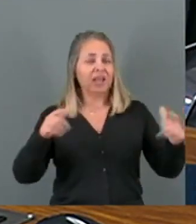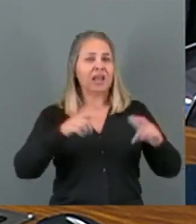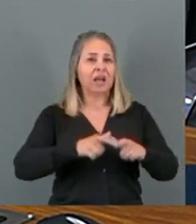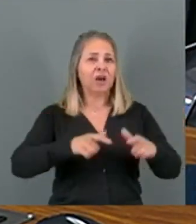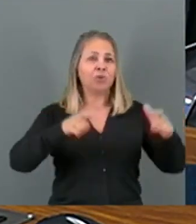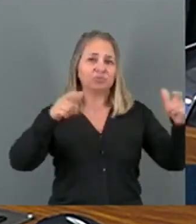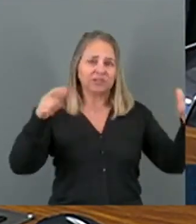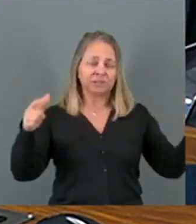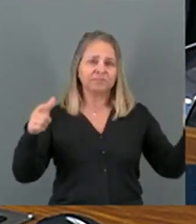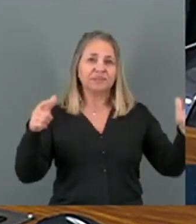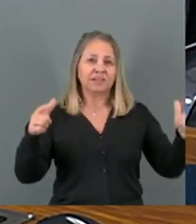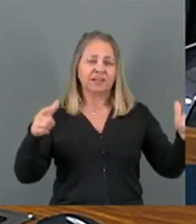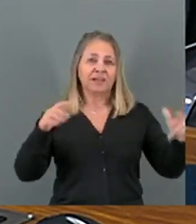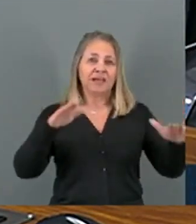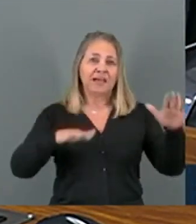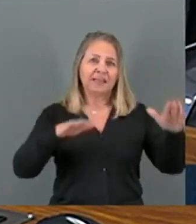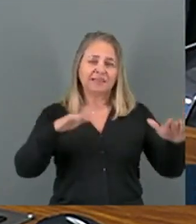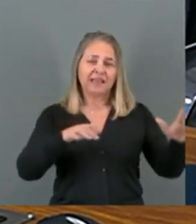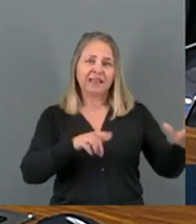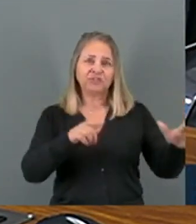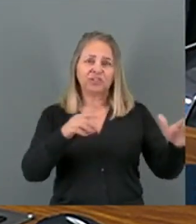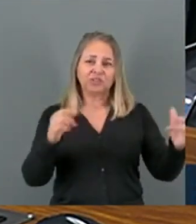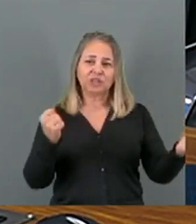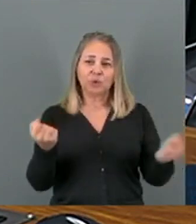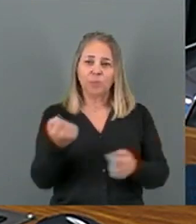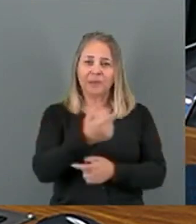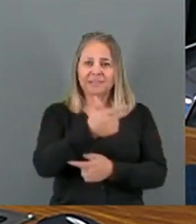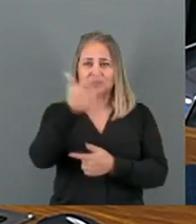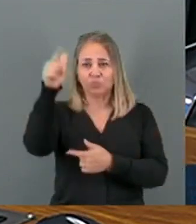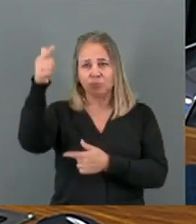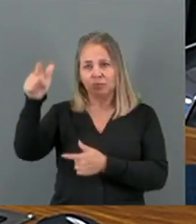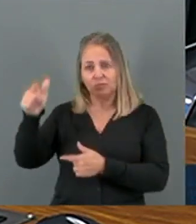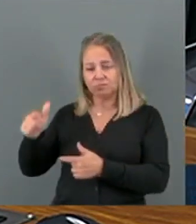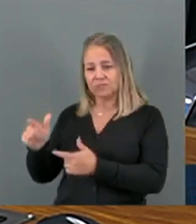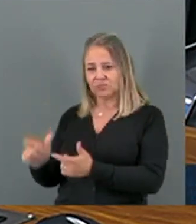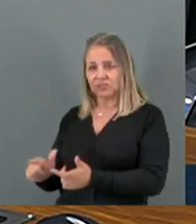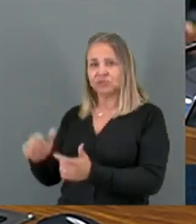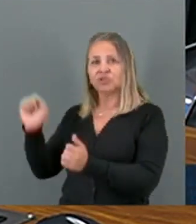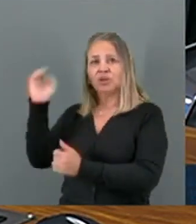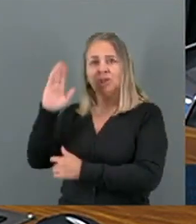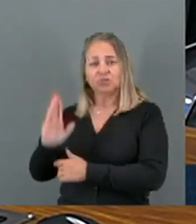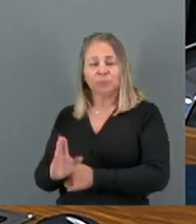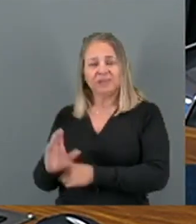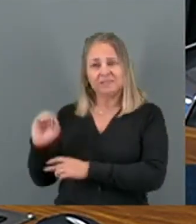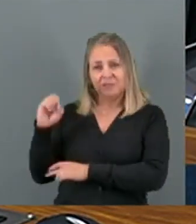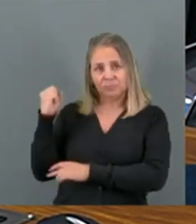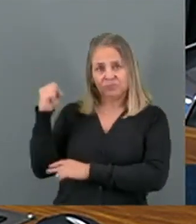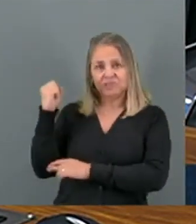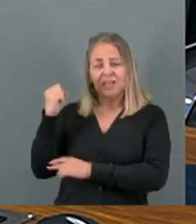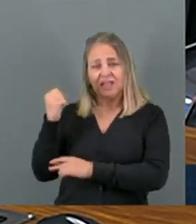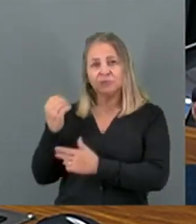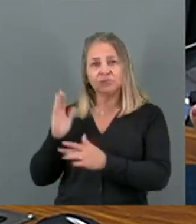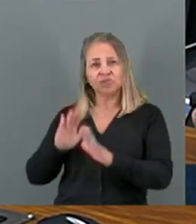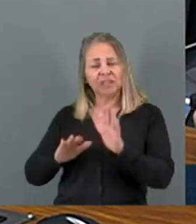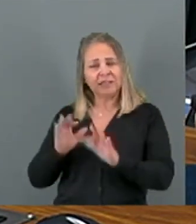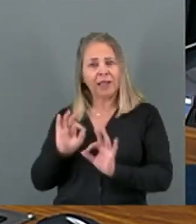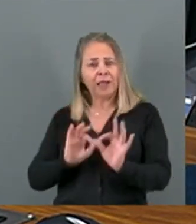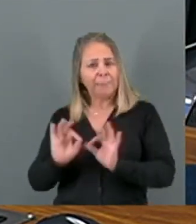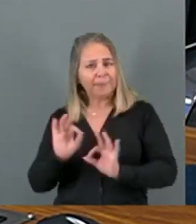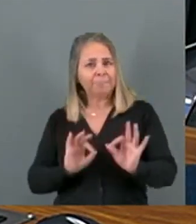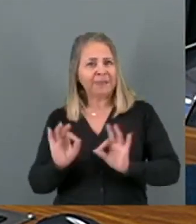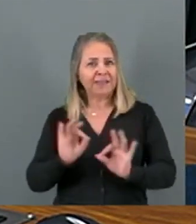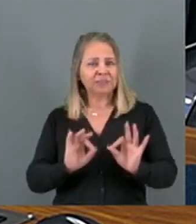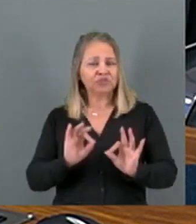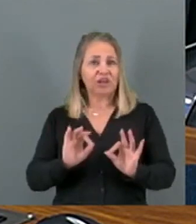relativamente alta em relação ao restante do Brasil, mas se manteve estável. É um estado que já está mais preparado a atender essa demanda, enquanto que